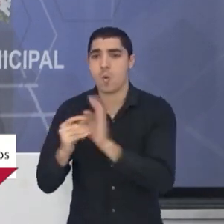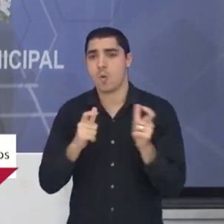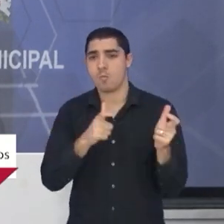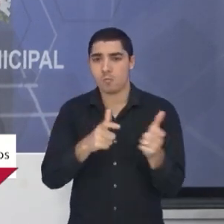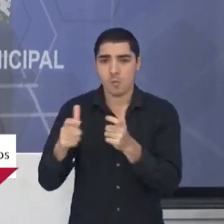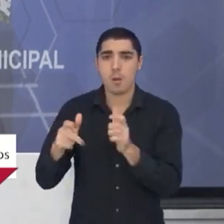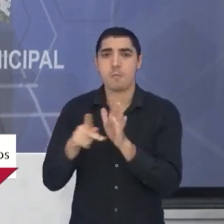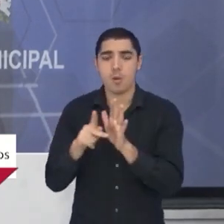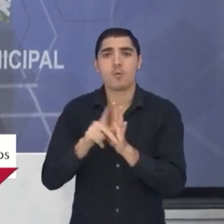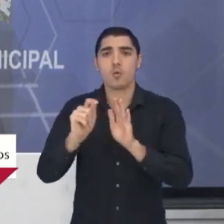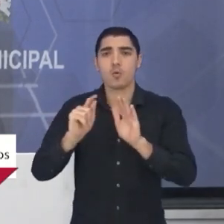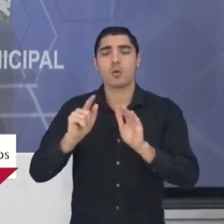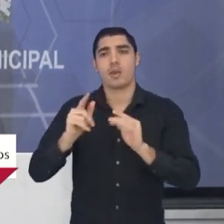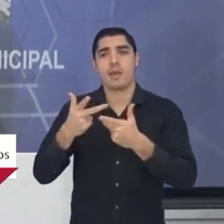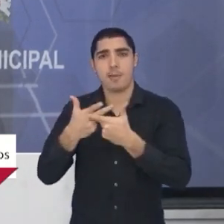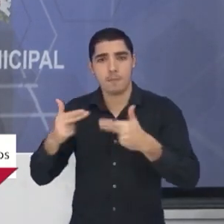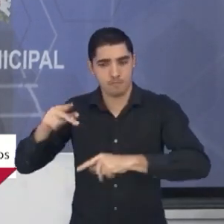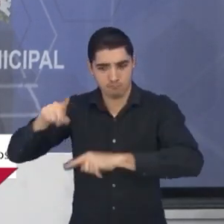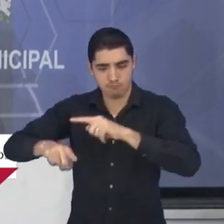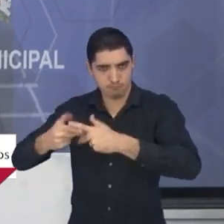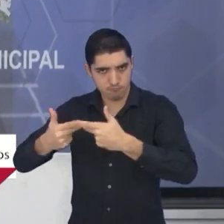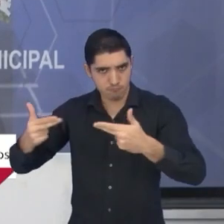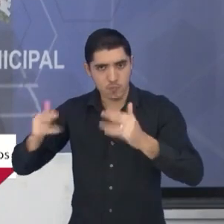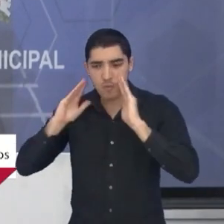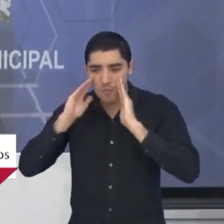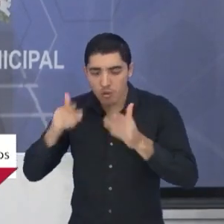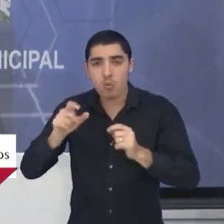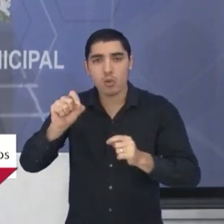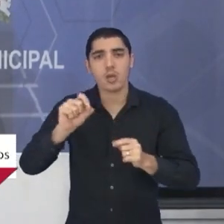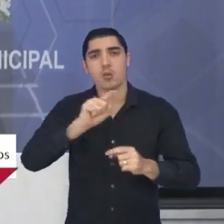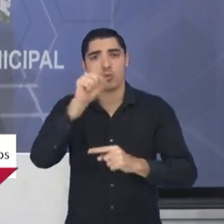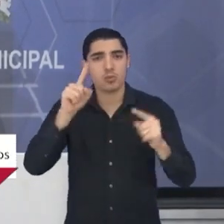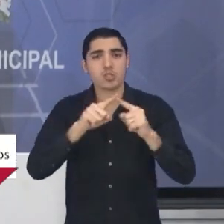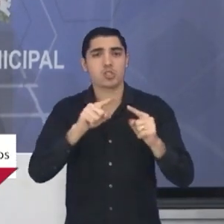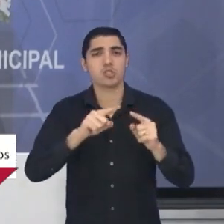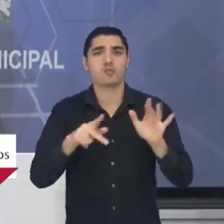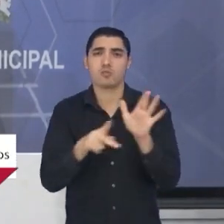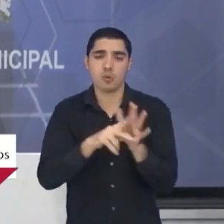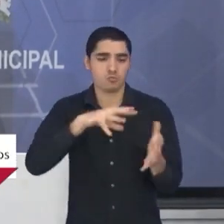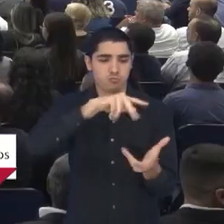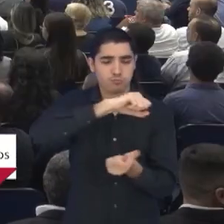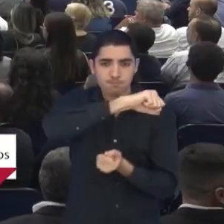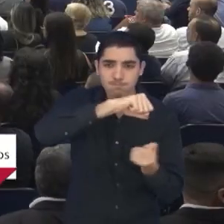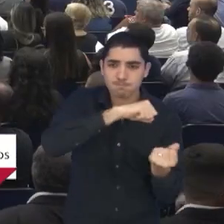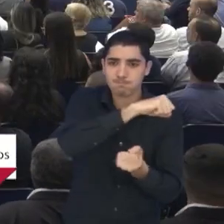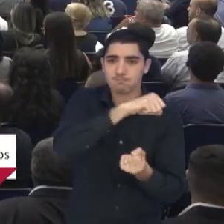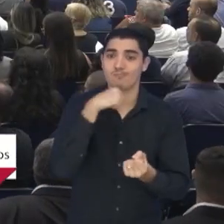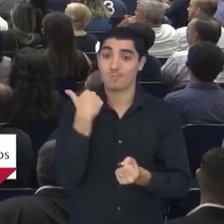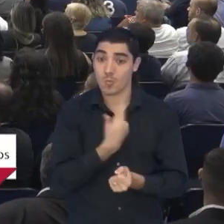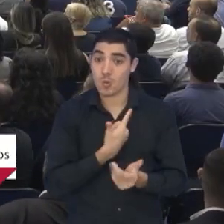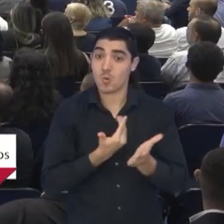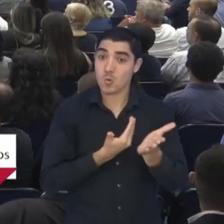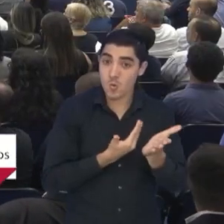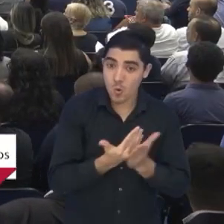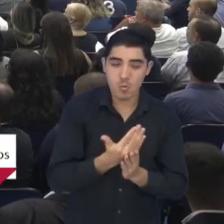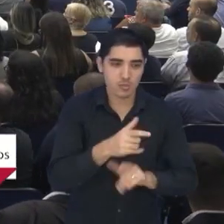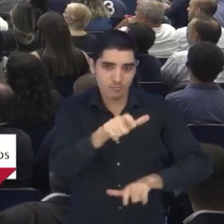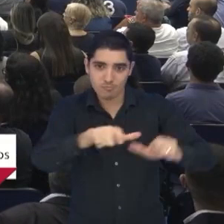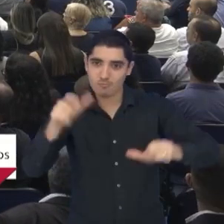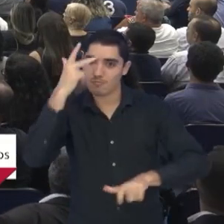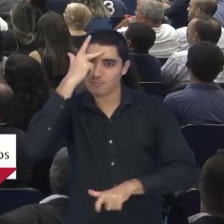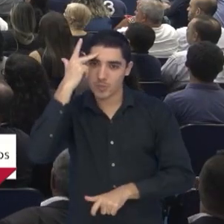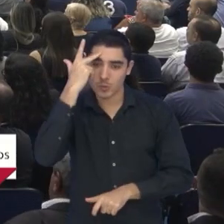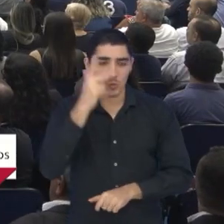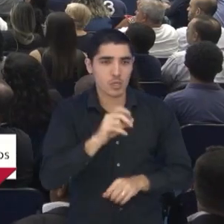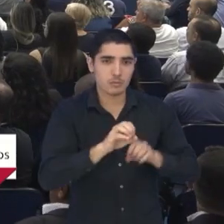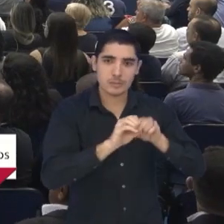desenvolvimento sustentável que nós devemos plantar na cidades que nós devemos plantar no coração dos nossos cidadãos